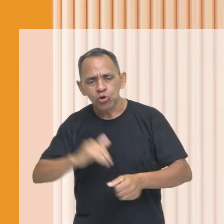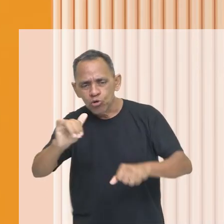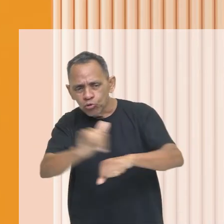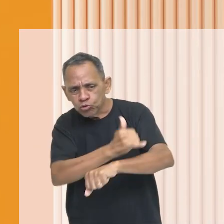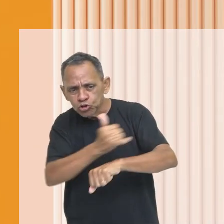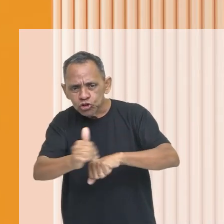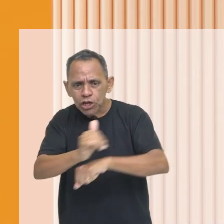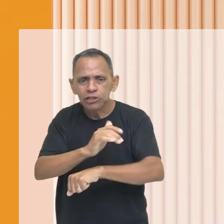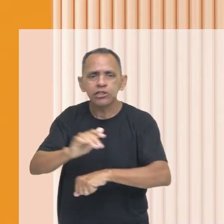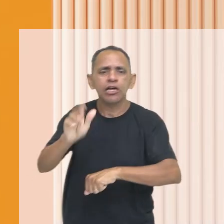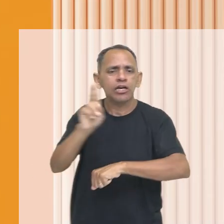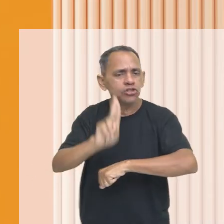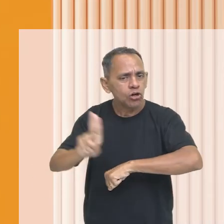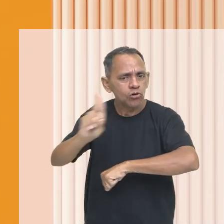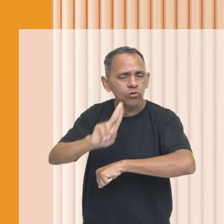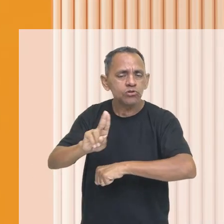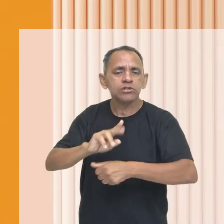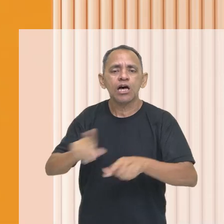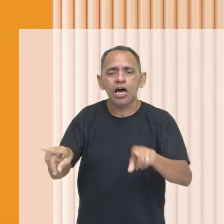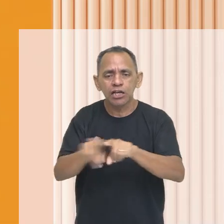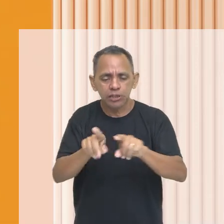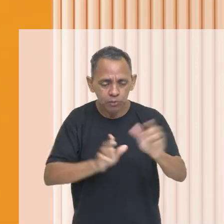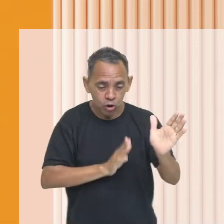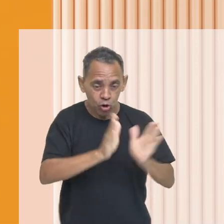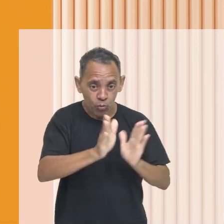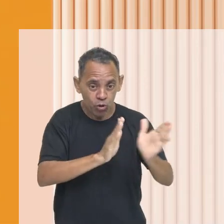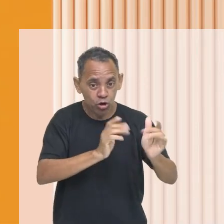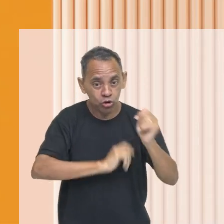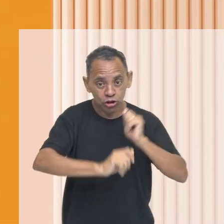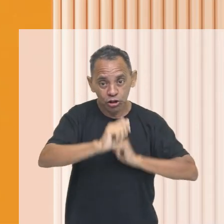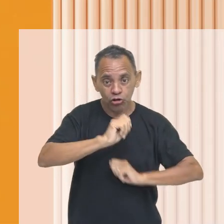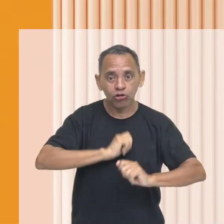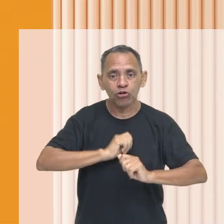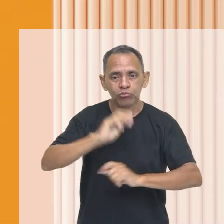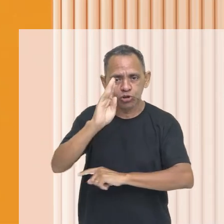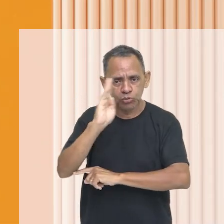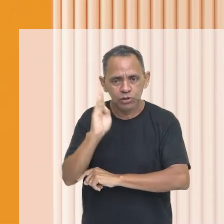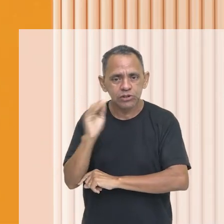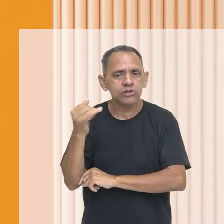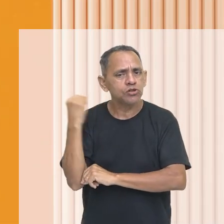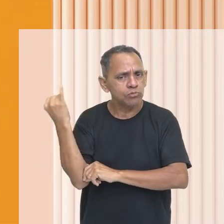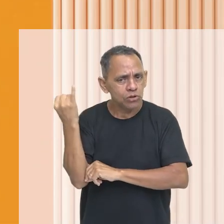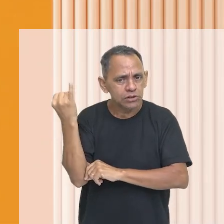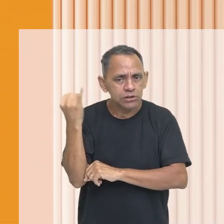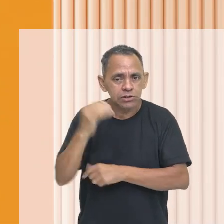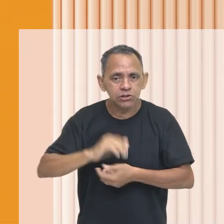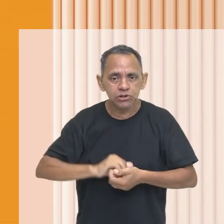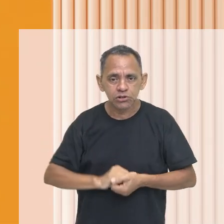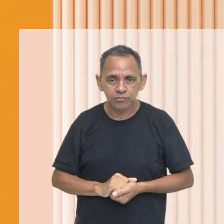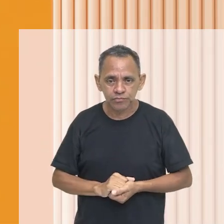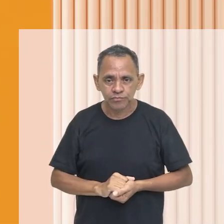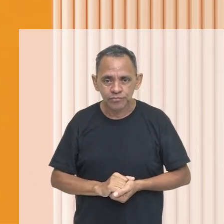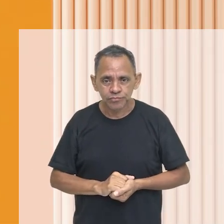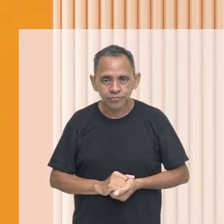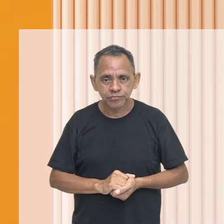os ciclos econômicos do Brasil, é muito importante que estejamos o